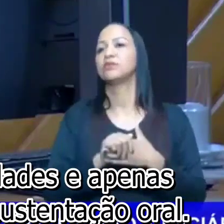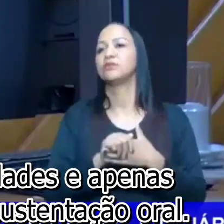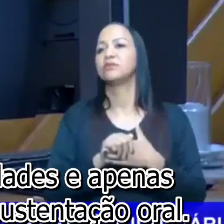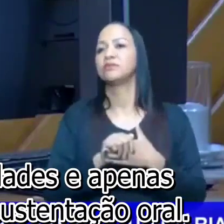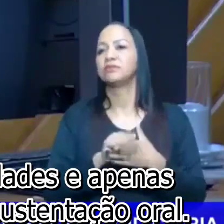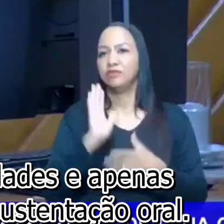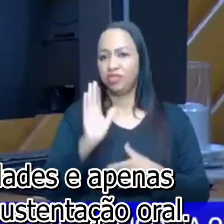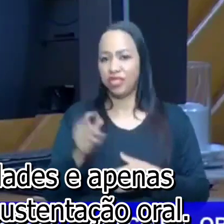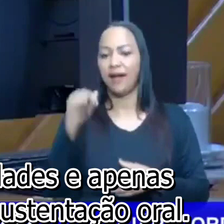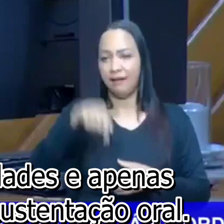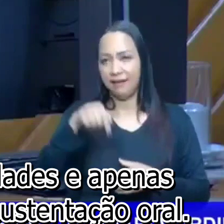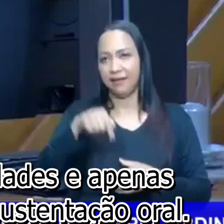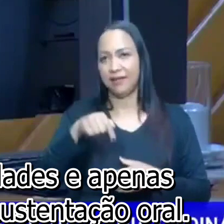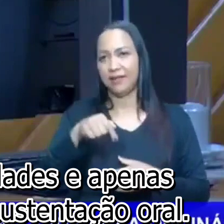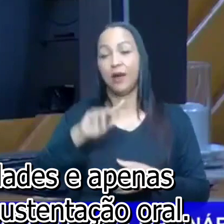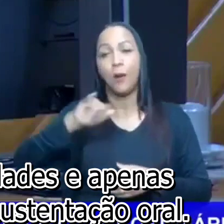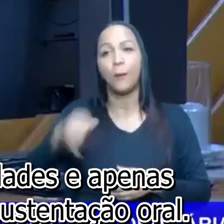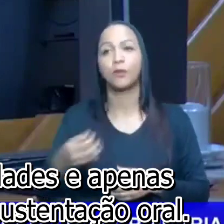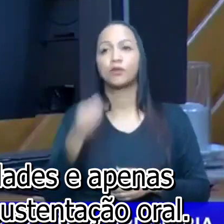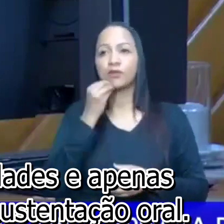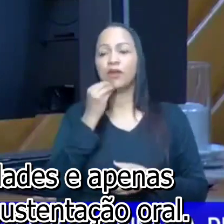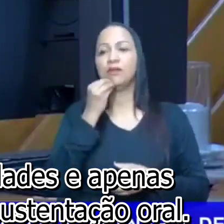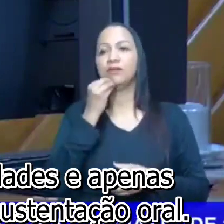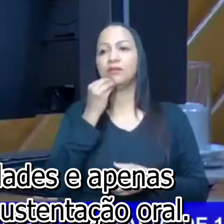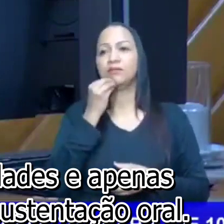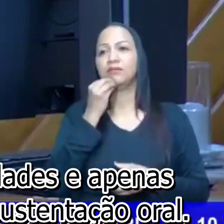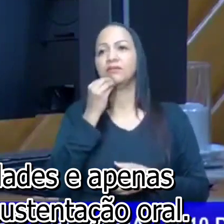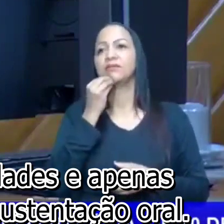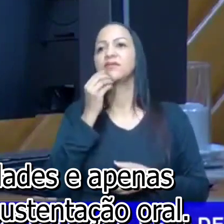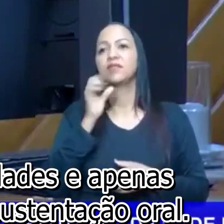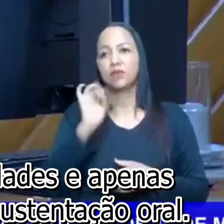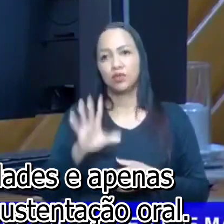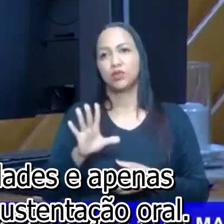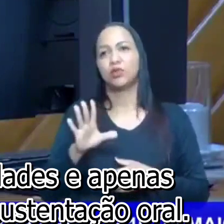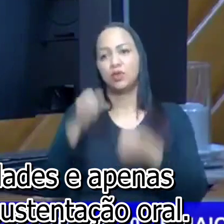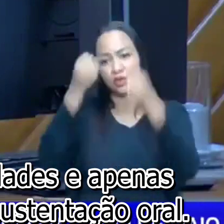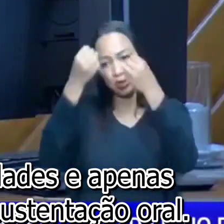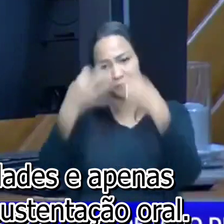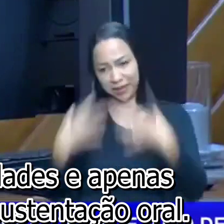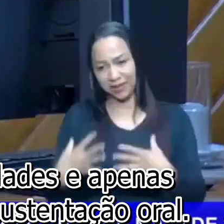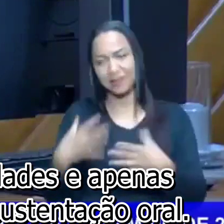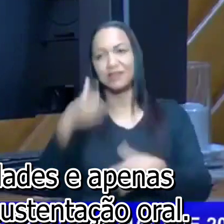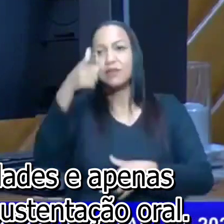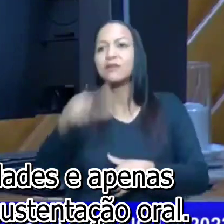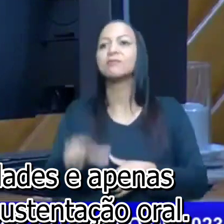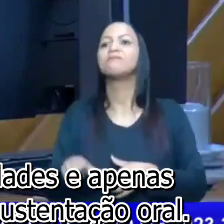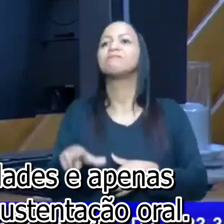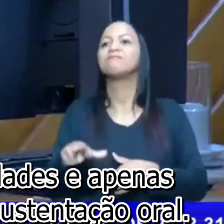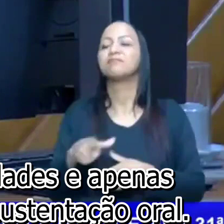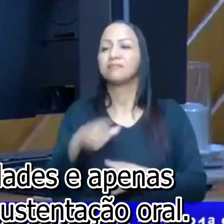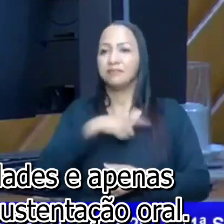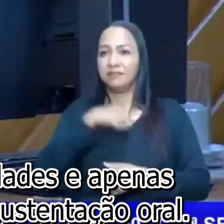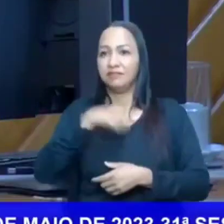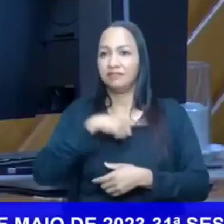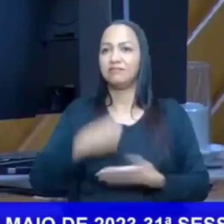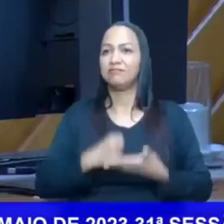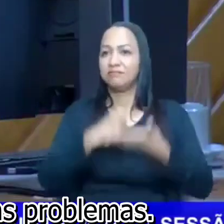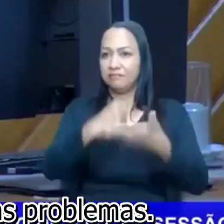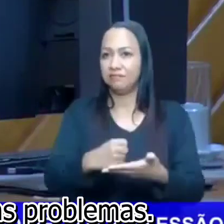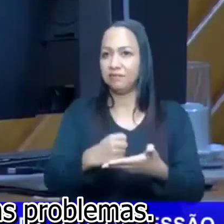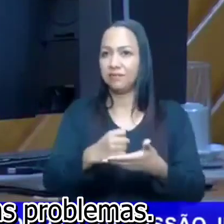Corte, que já trouxe em outras oportunidades, e apenas reiterei e fui mais detalhado pelo fato de ter havido sustentação